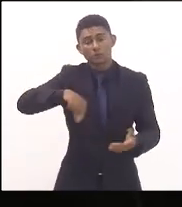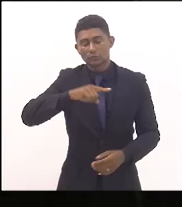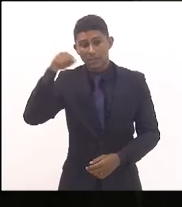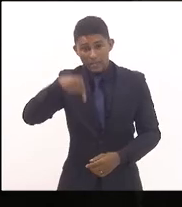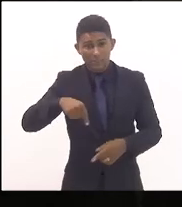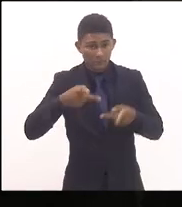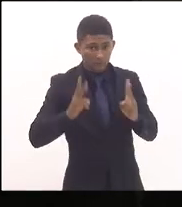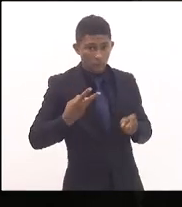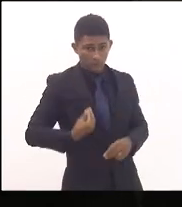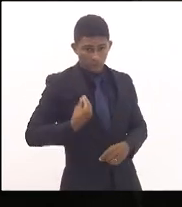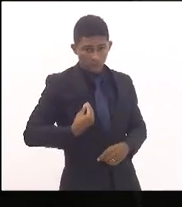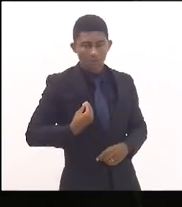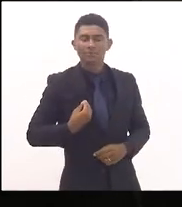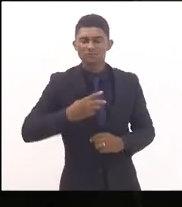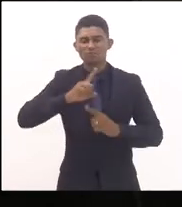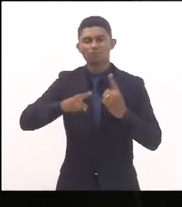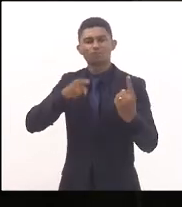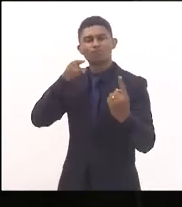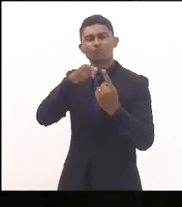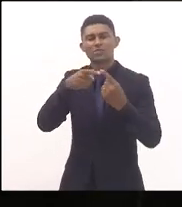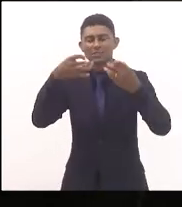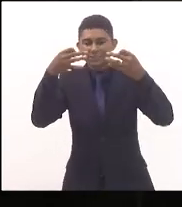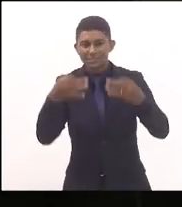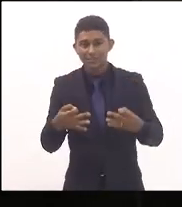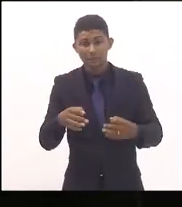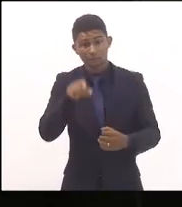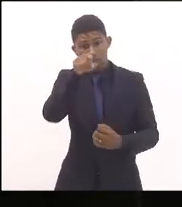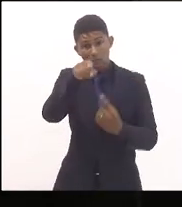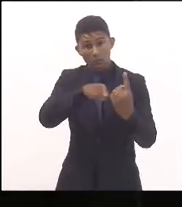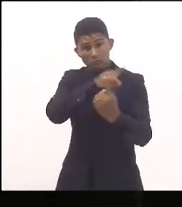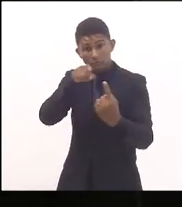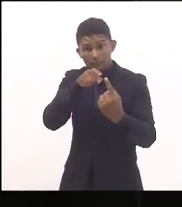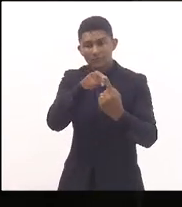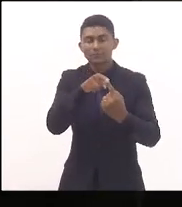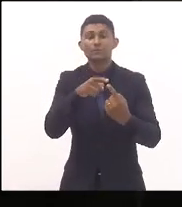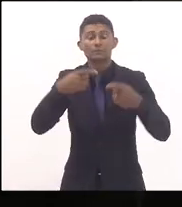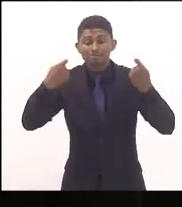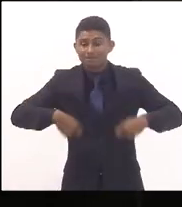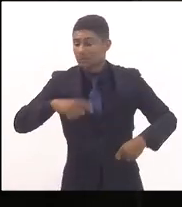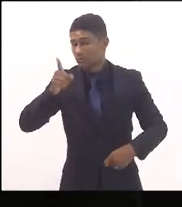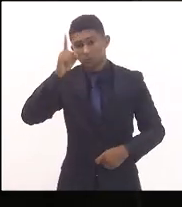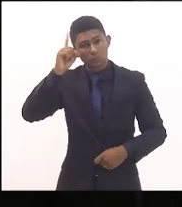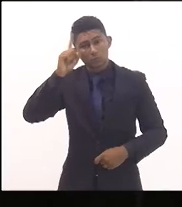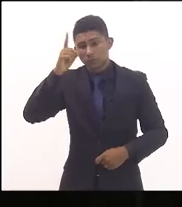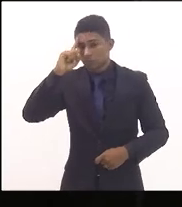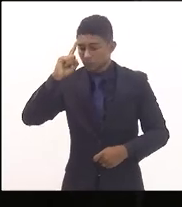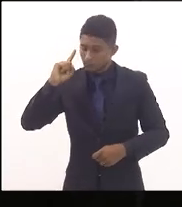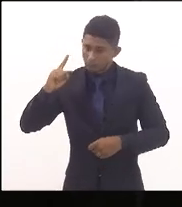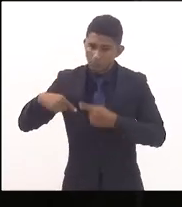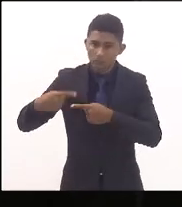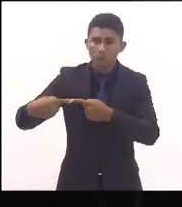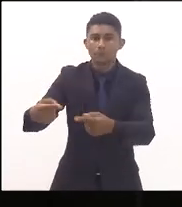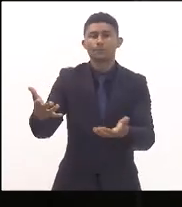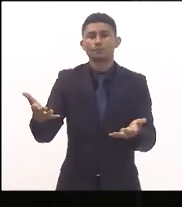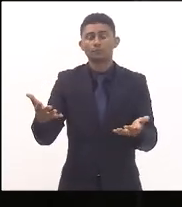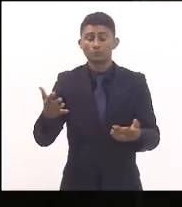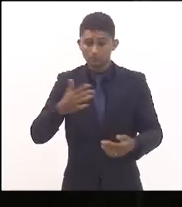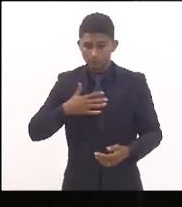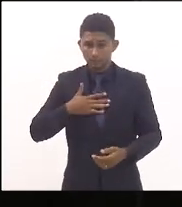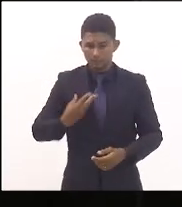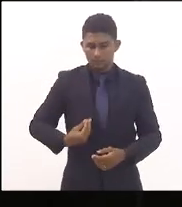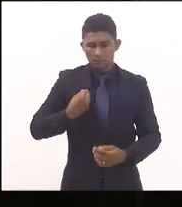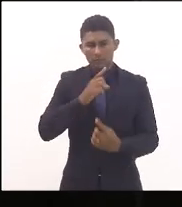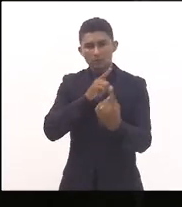EA sua missão certamente ela vai estar de escrita na sua conduta diariamente a minha conduta como eu digo e repito